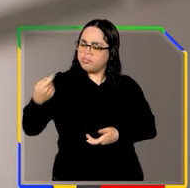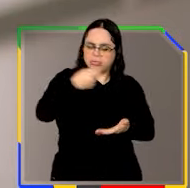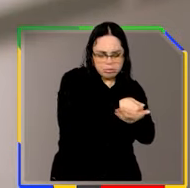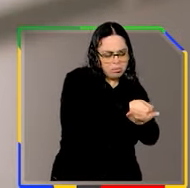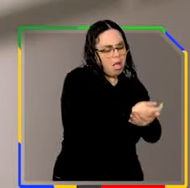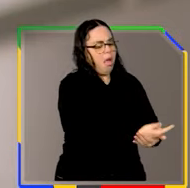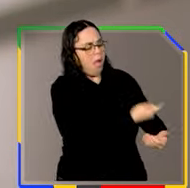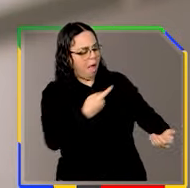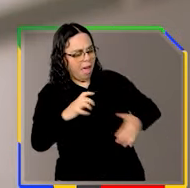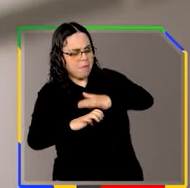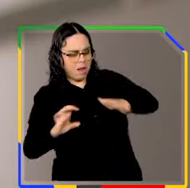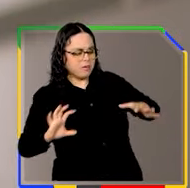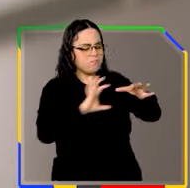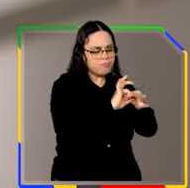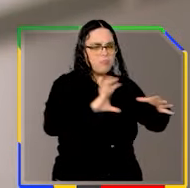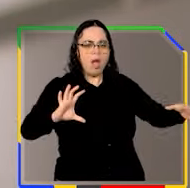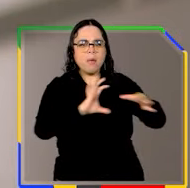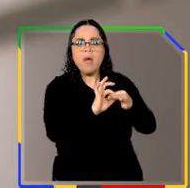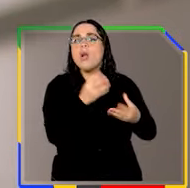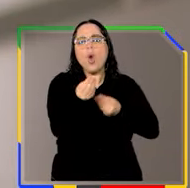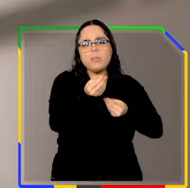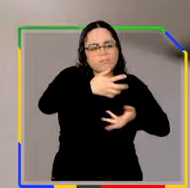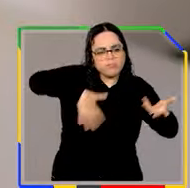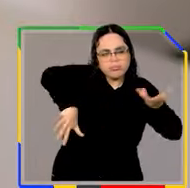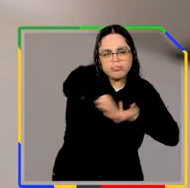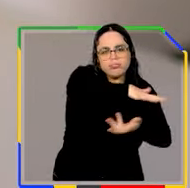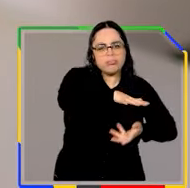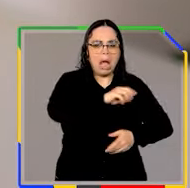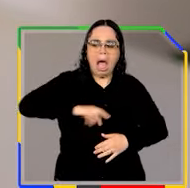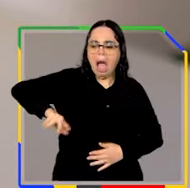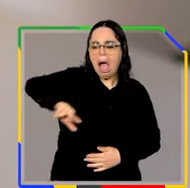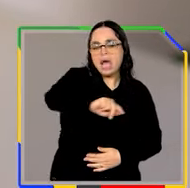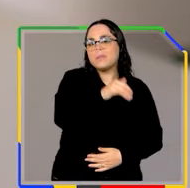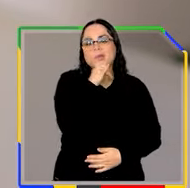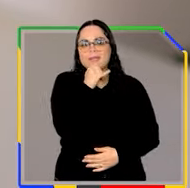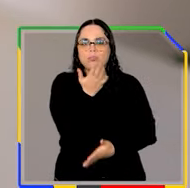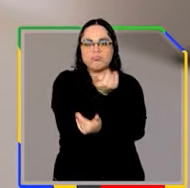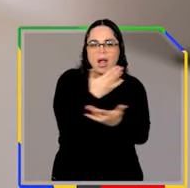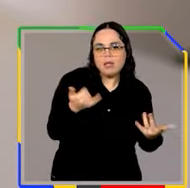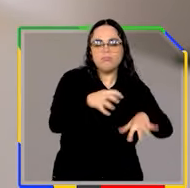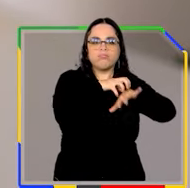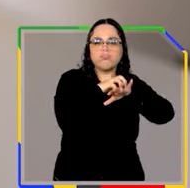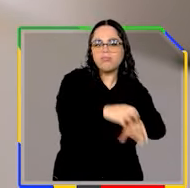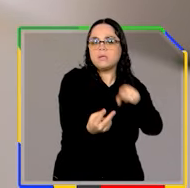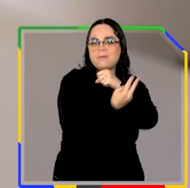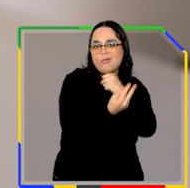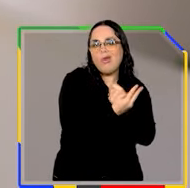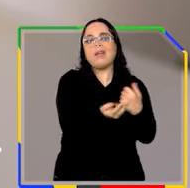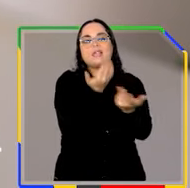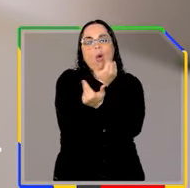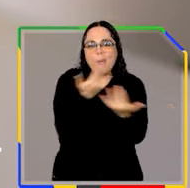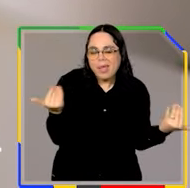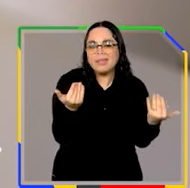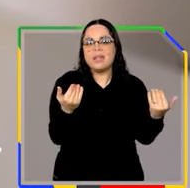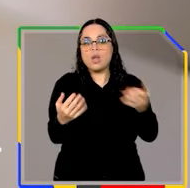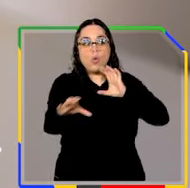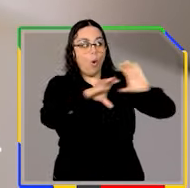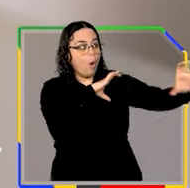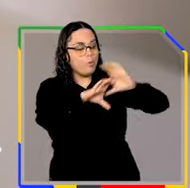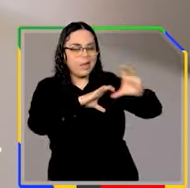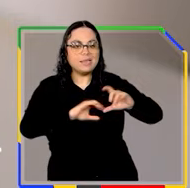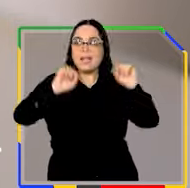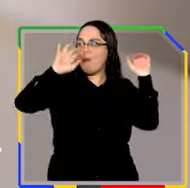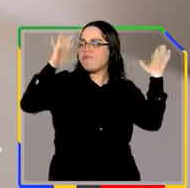recursos geram emprego e renda para vários outros setores. Há exemplos de alimentos, tecidos, transporte, segurança, comunicação e